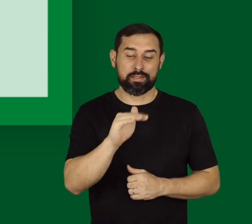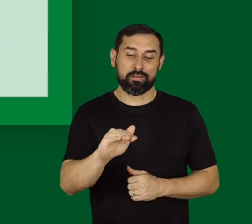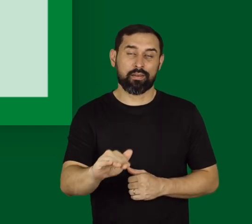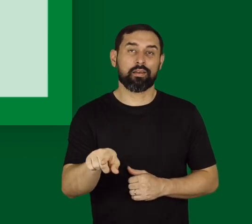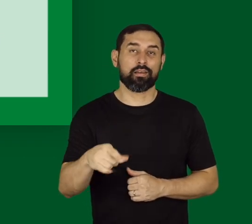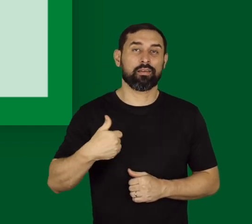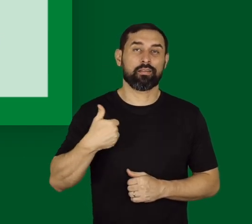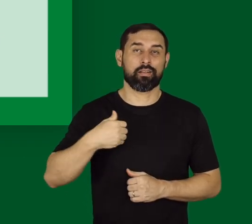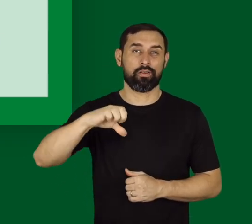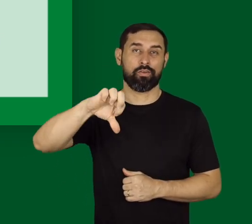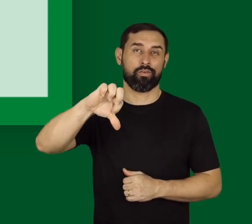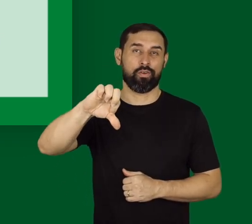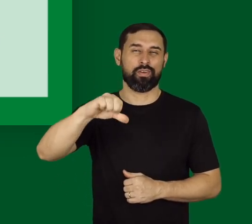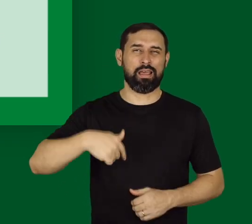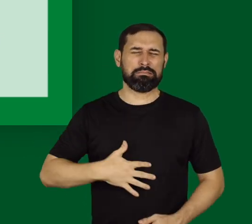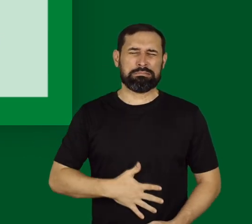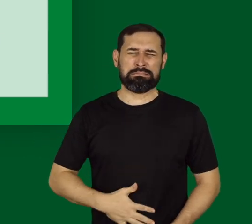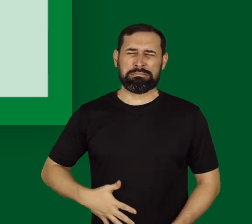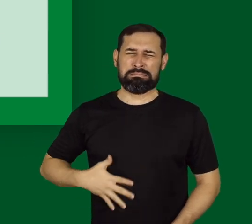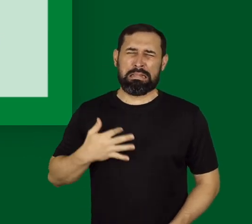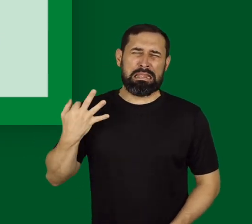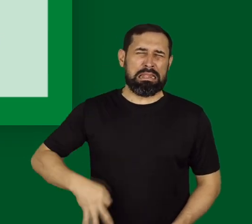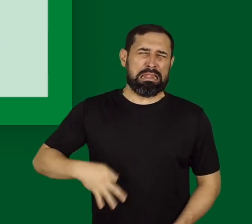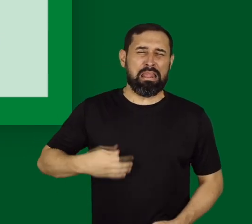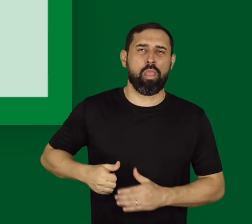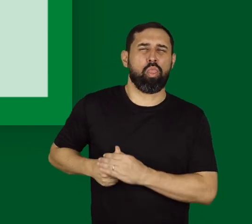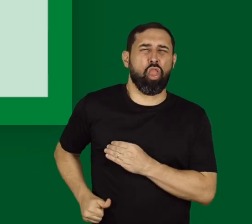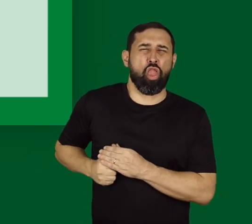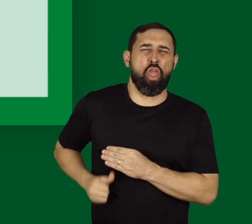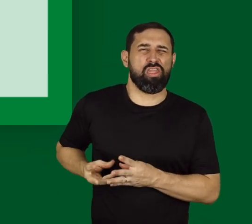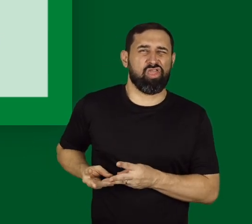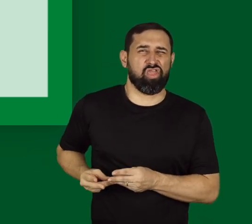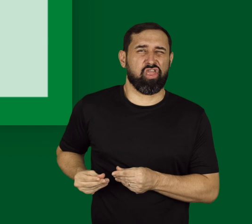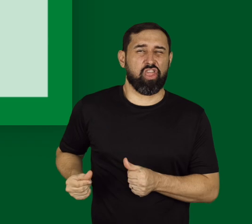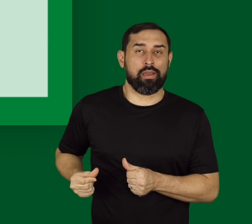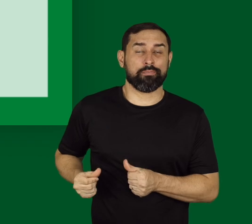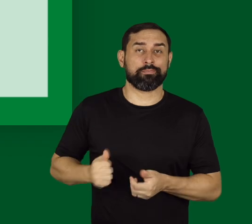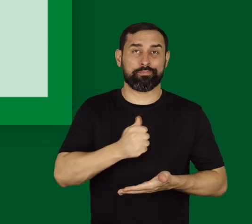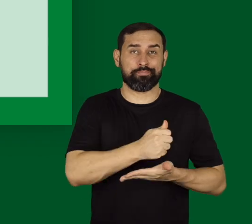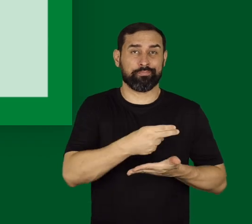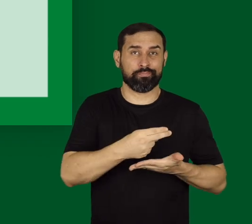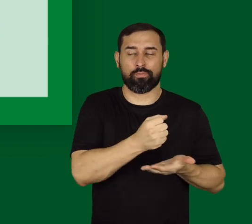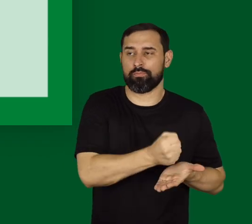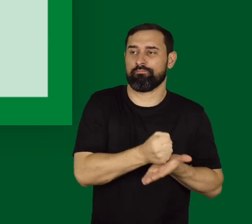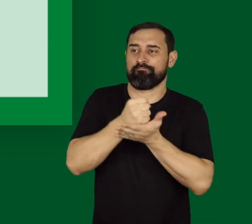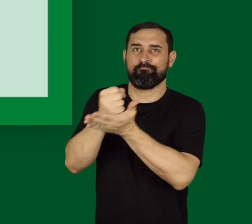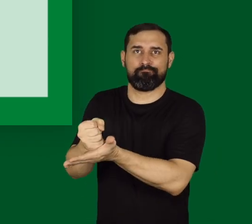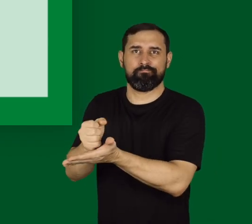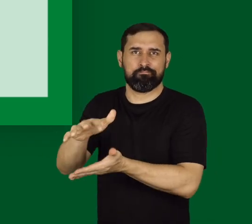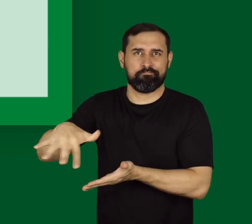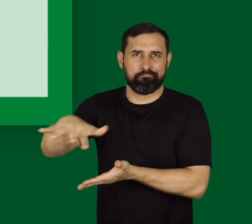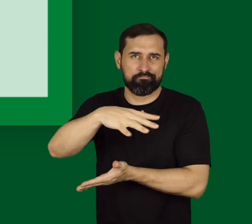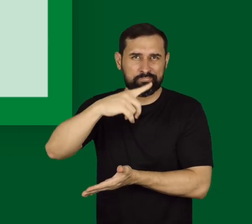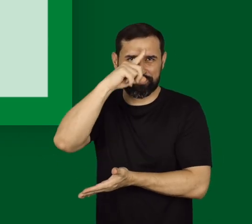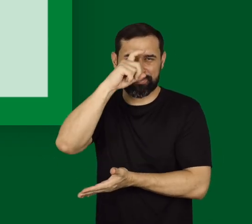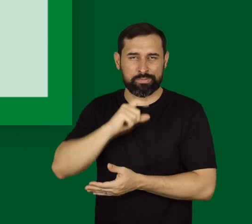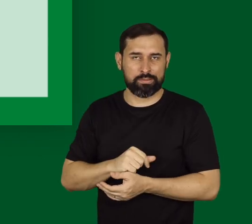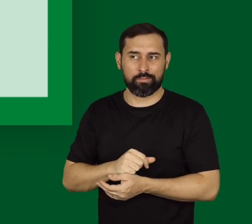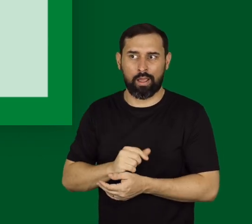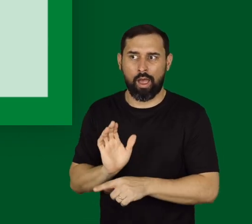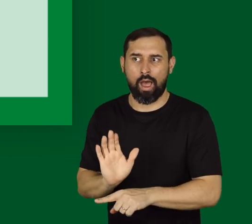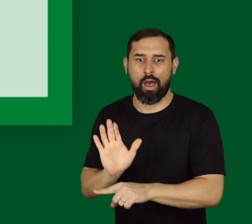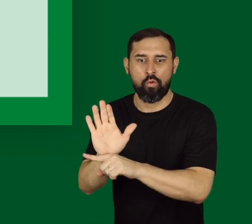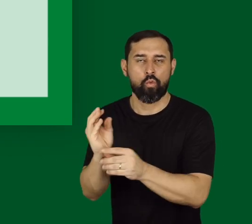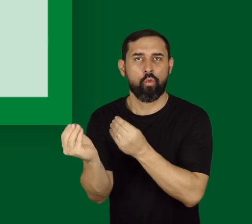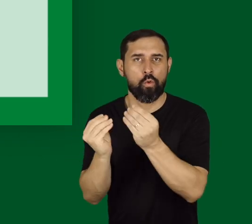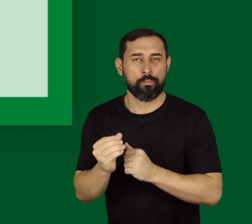gente tem uma criança de 9 anos com dor abdominal e diarreia, foi trazida pelo suporte básico ao pronto-socorro. Então, qual é a conduta